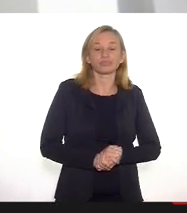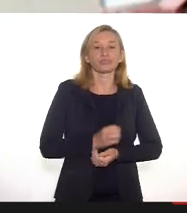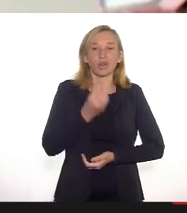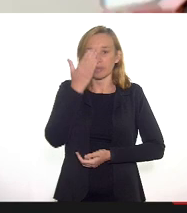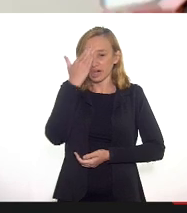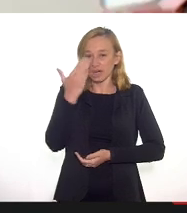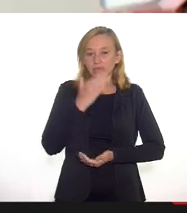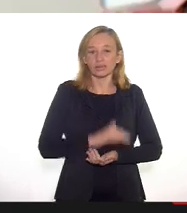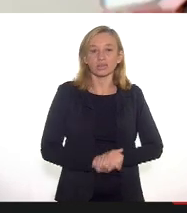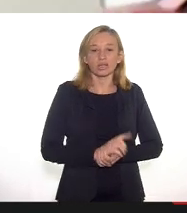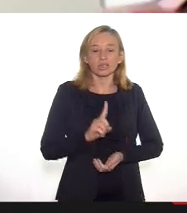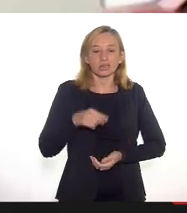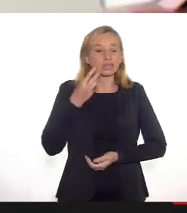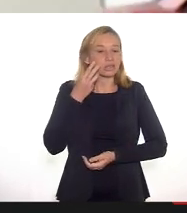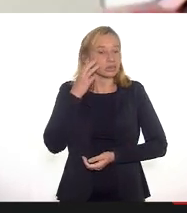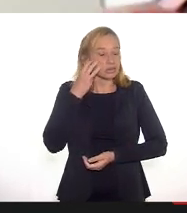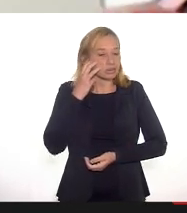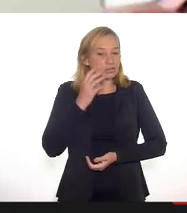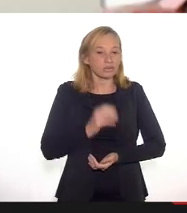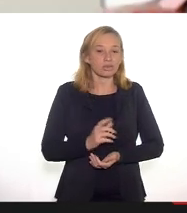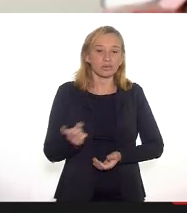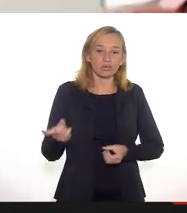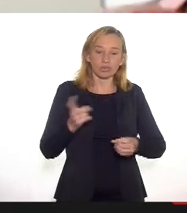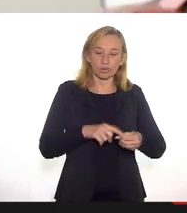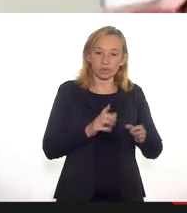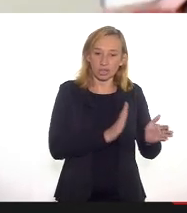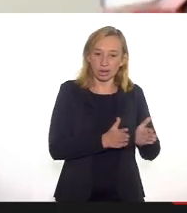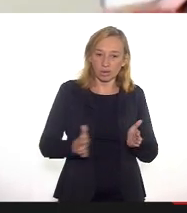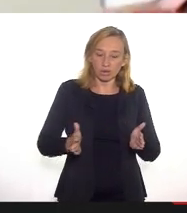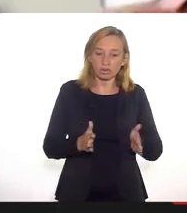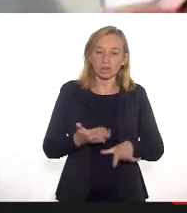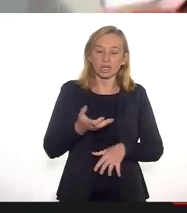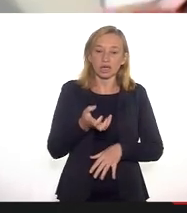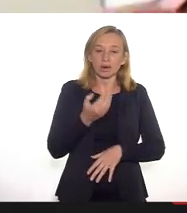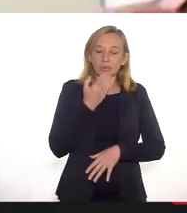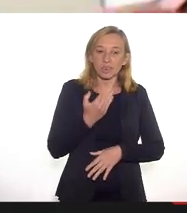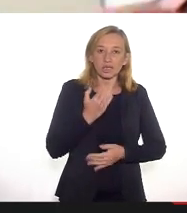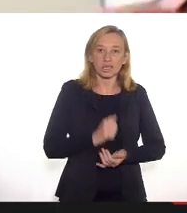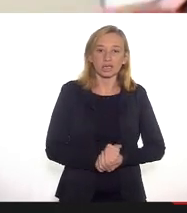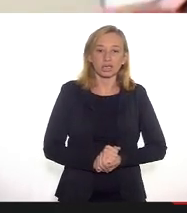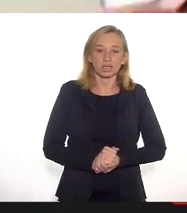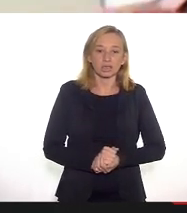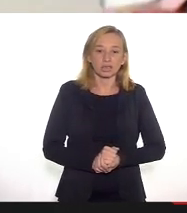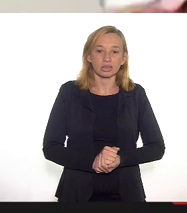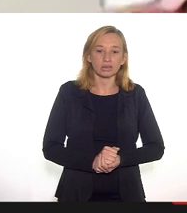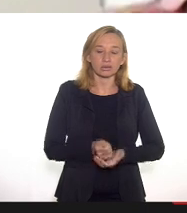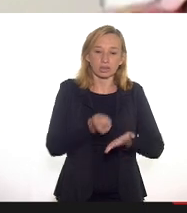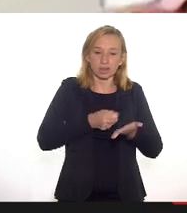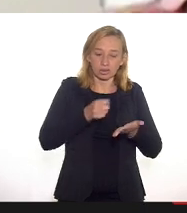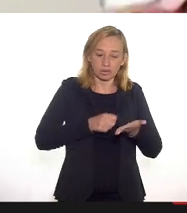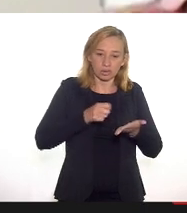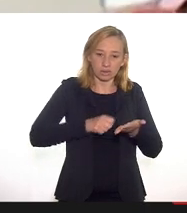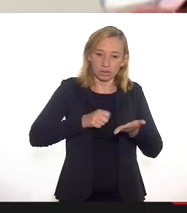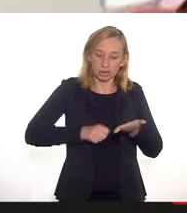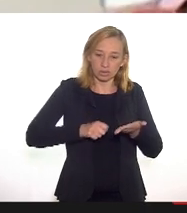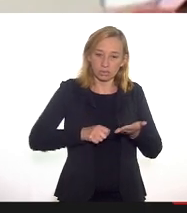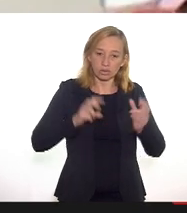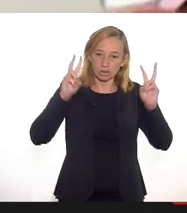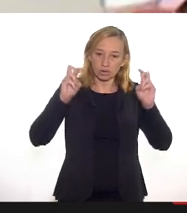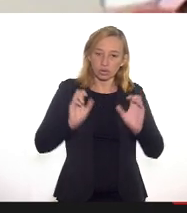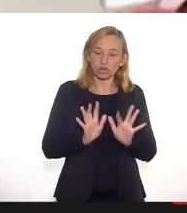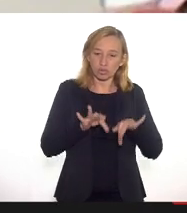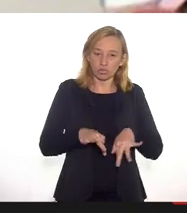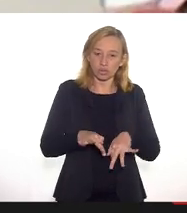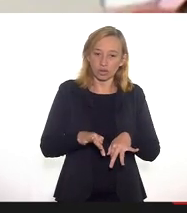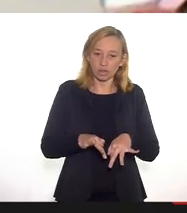Obrigado. Deputado Valdec, vamos retomar a ordem. Eu queria só te sugerir que a gente vá anotando as questões e, no final,